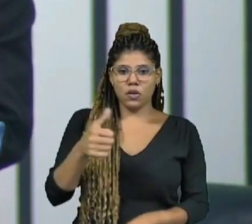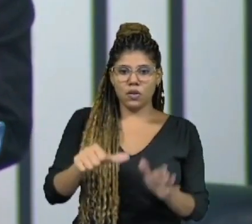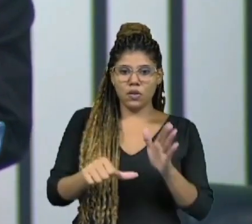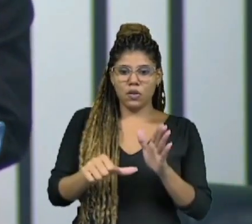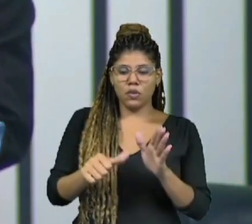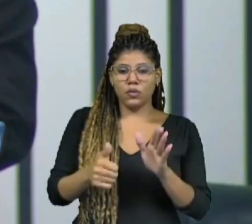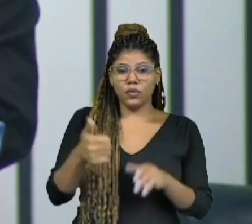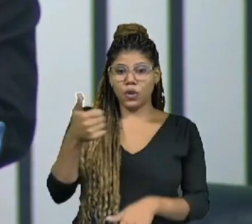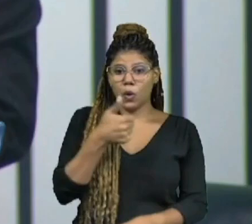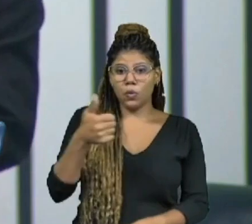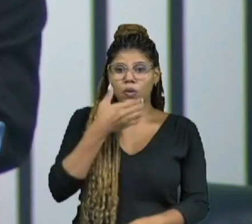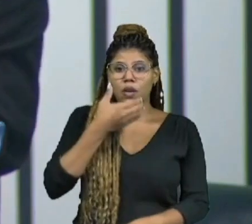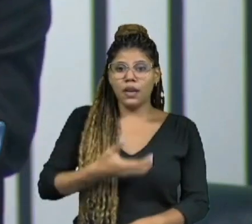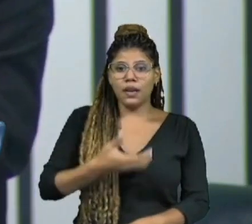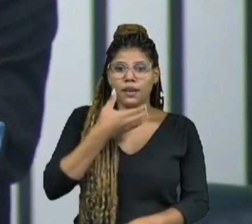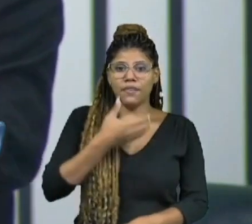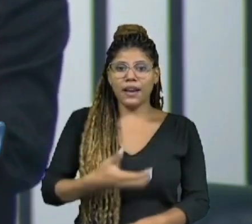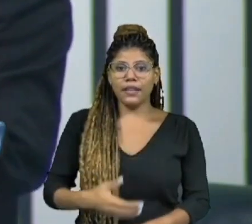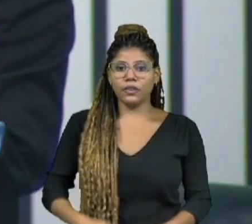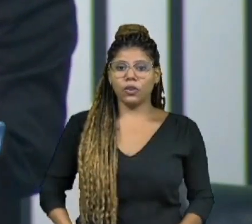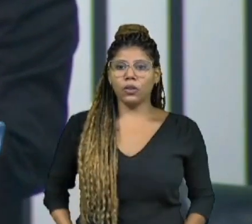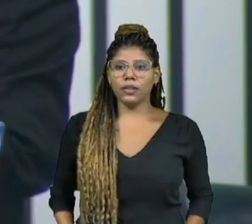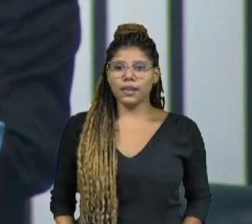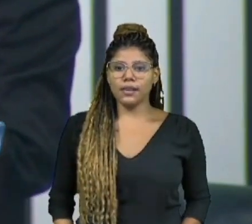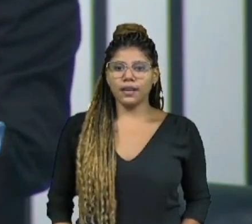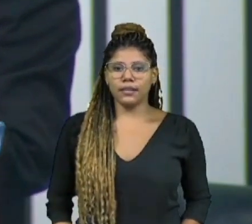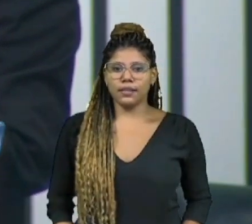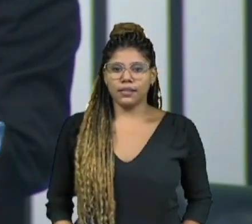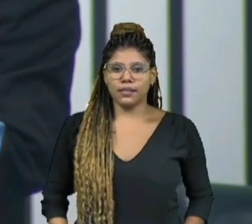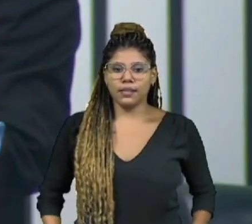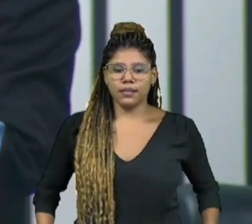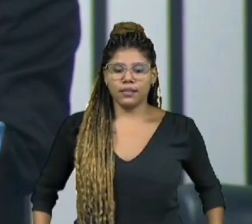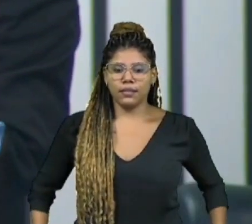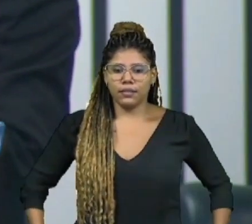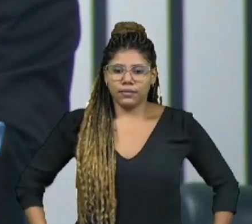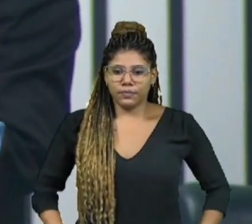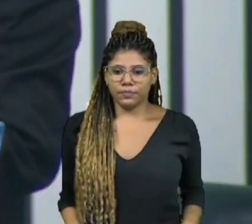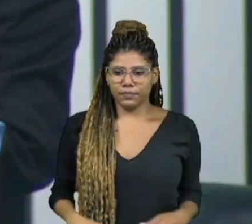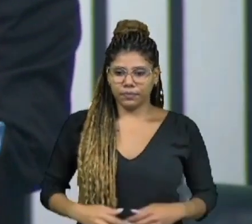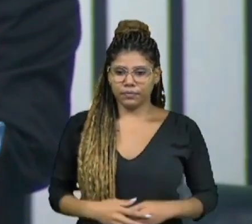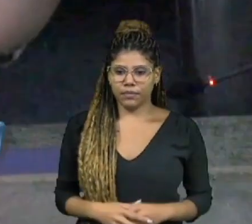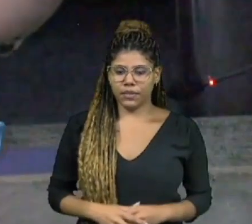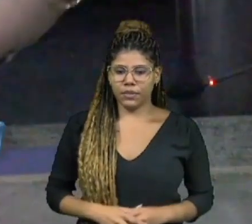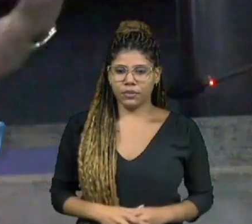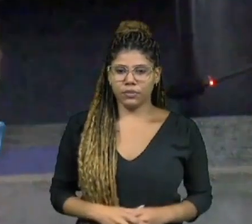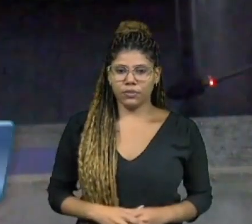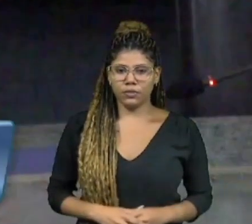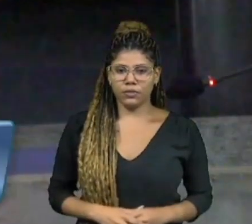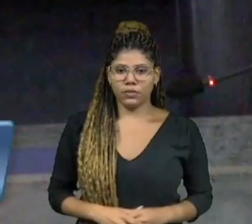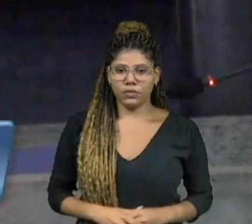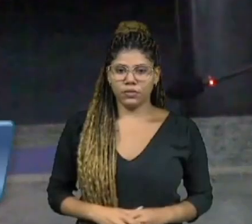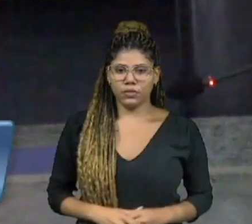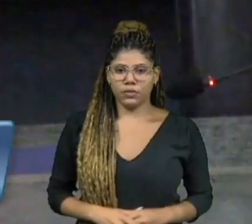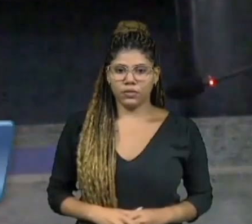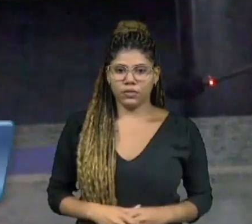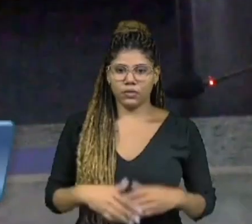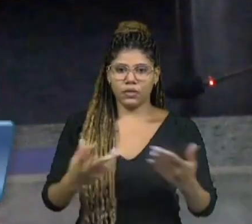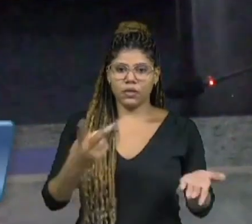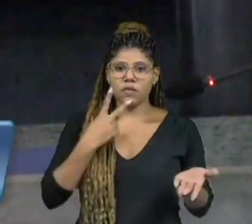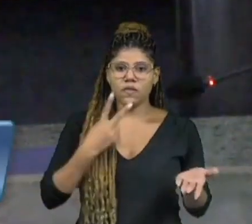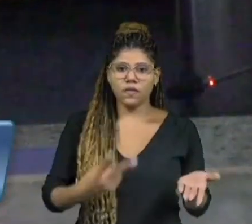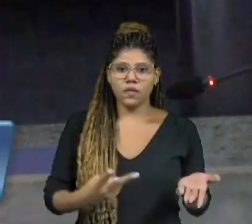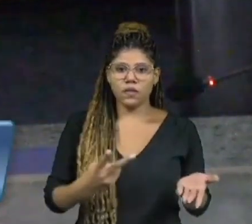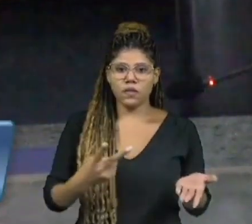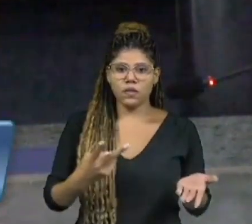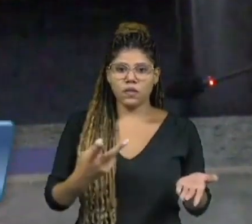de dezembro do ano de 2000. Ou seja, essa ata é do dia 1º de dezembro. Quinta-feira, que foi, acabaram de me dizer, mandei até a mesa e acabaram de dizer